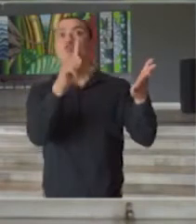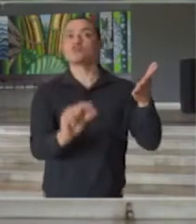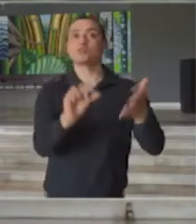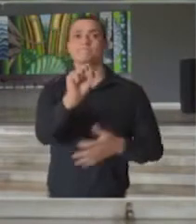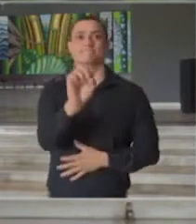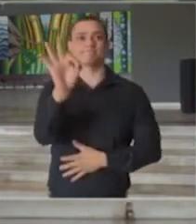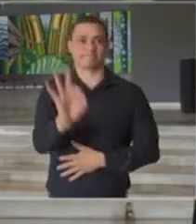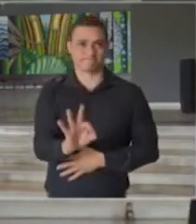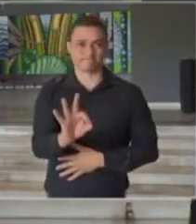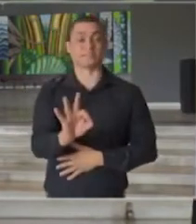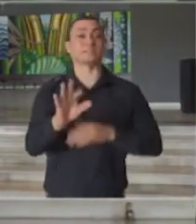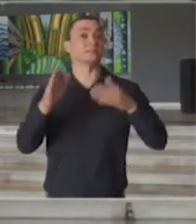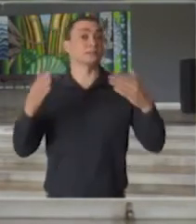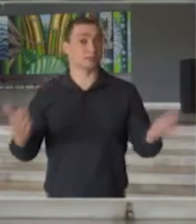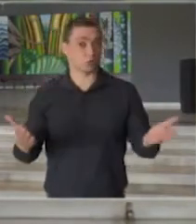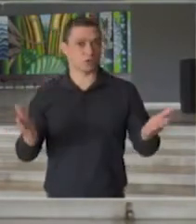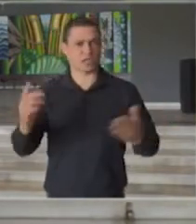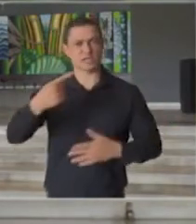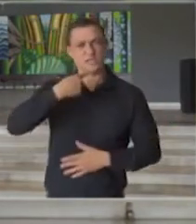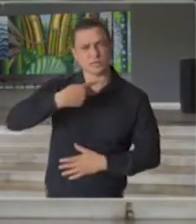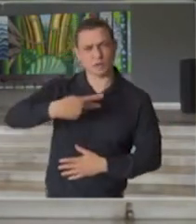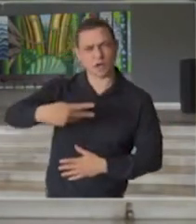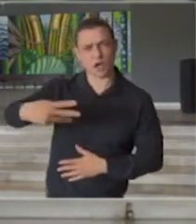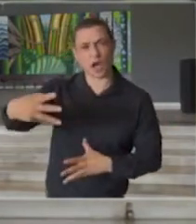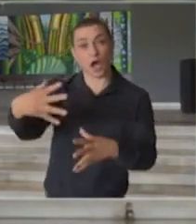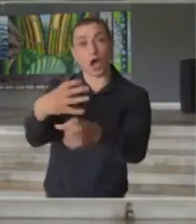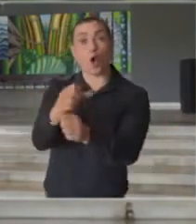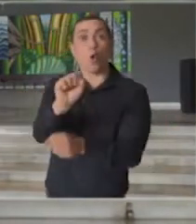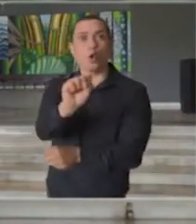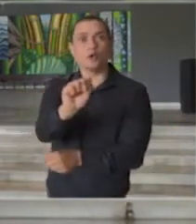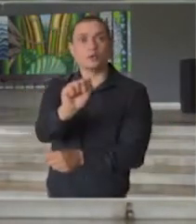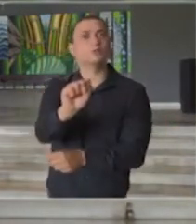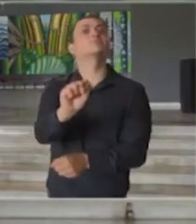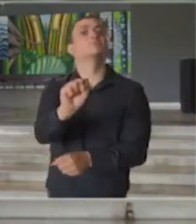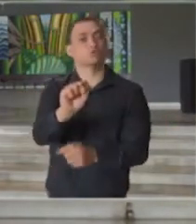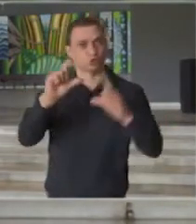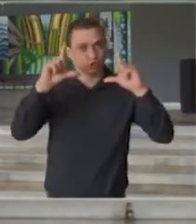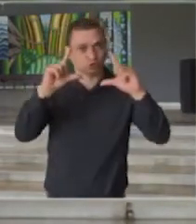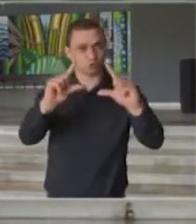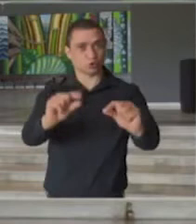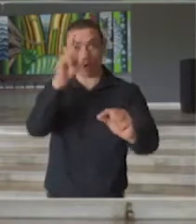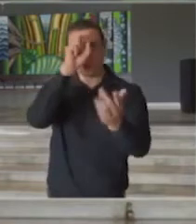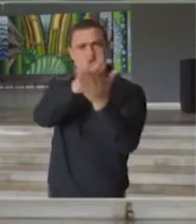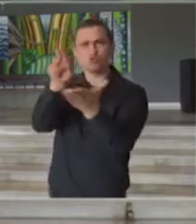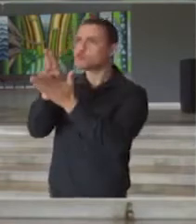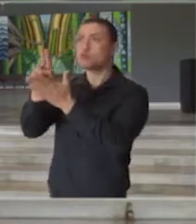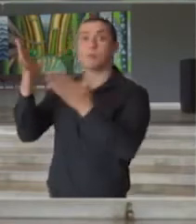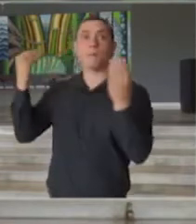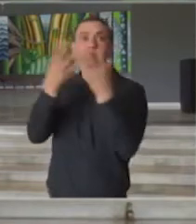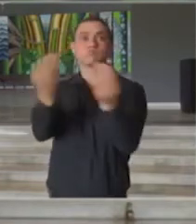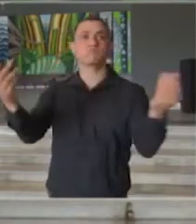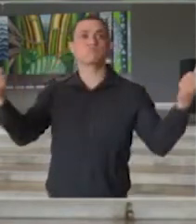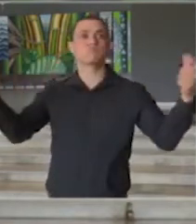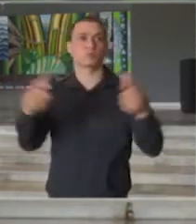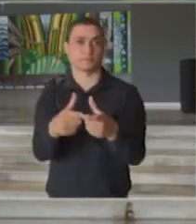isso, fechamos a 8ª semana de queda nas internações.